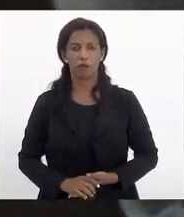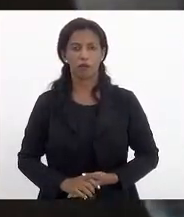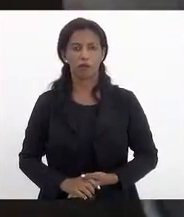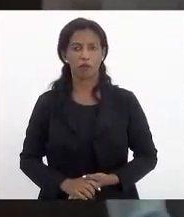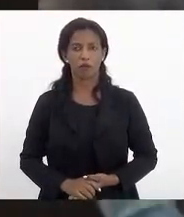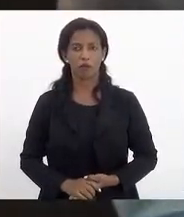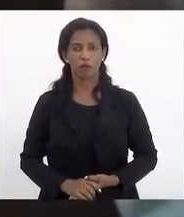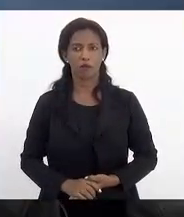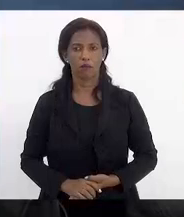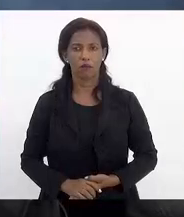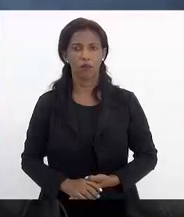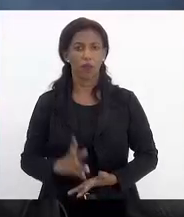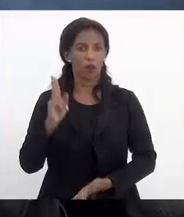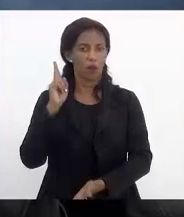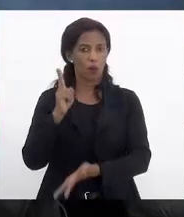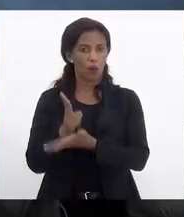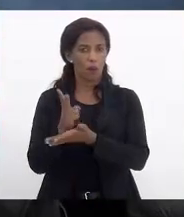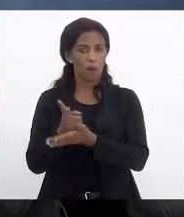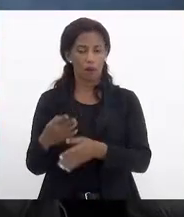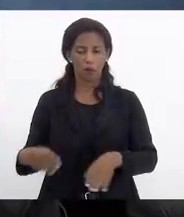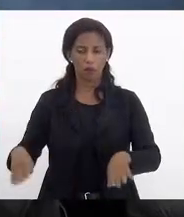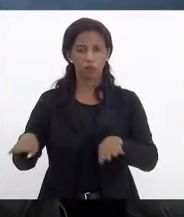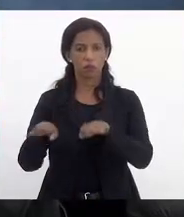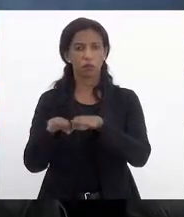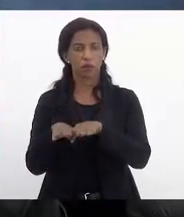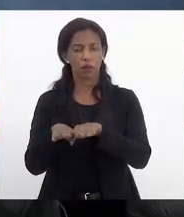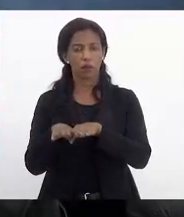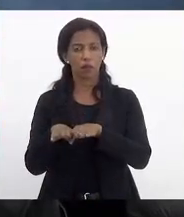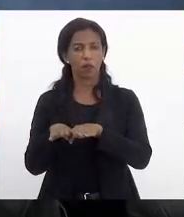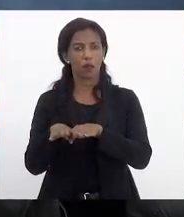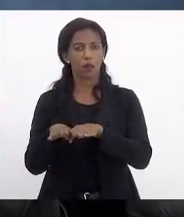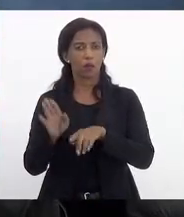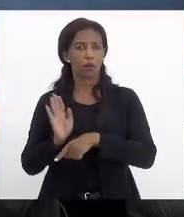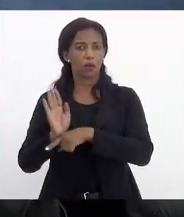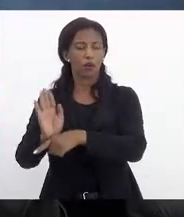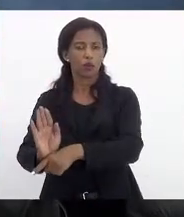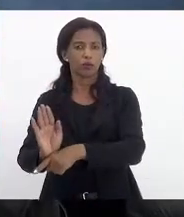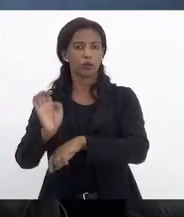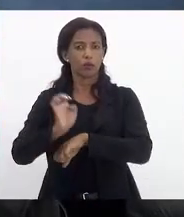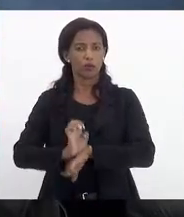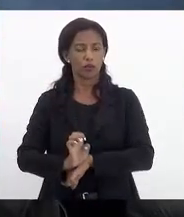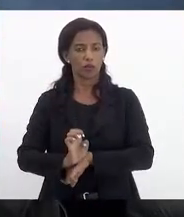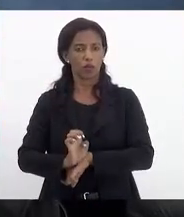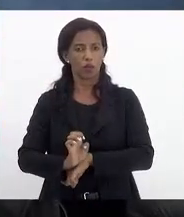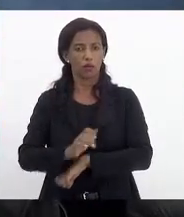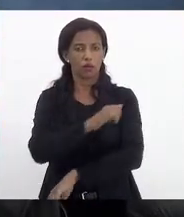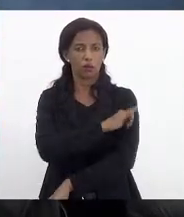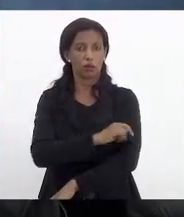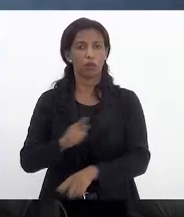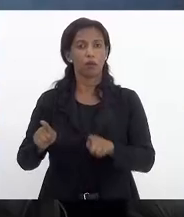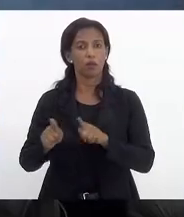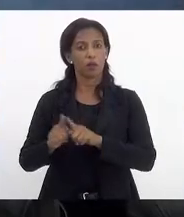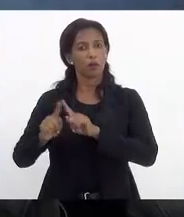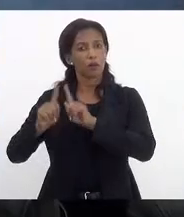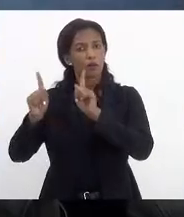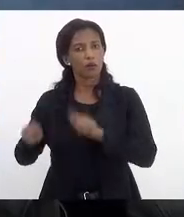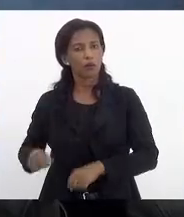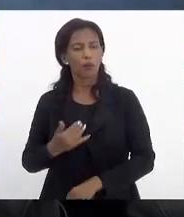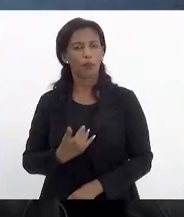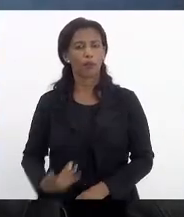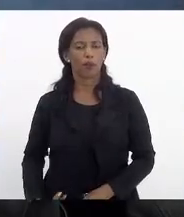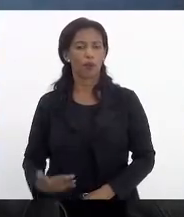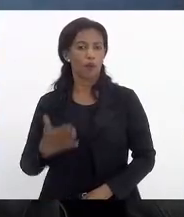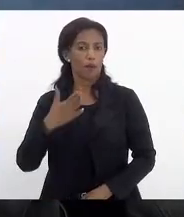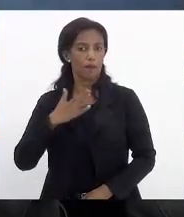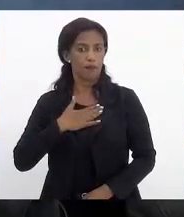estão numa mesma toada, em prol do Estado do Rio de Janeiro e em prol do servidor público. E, portanto, essa é